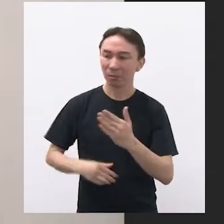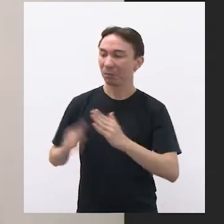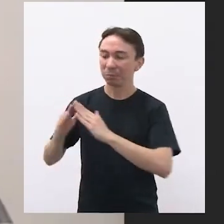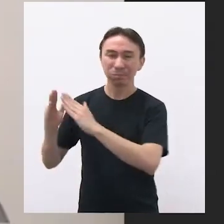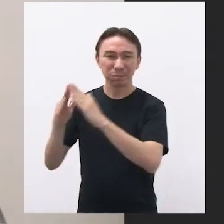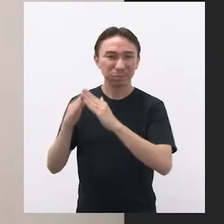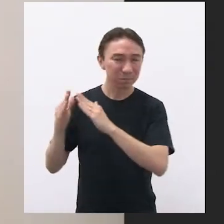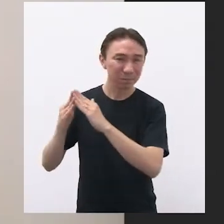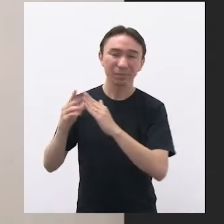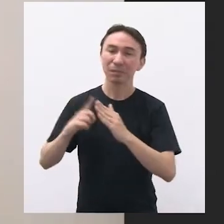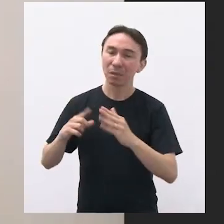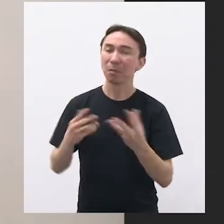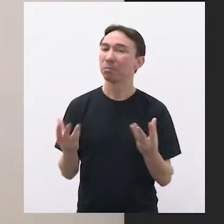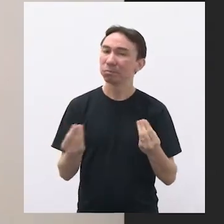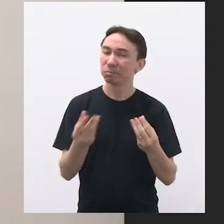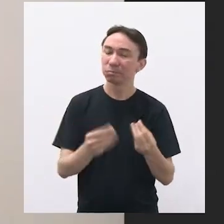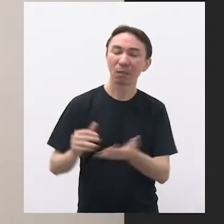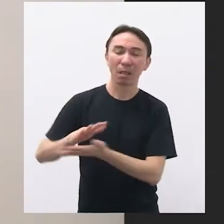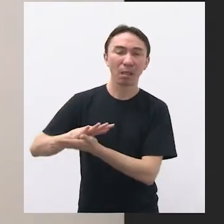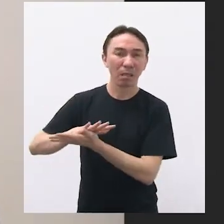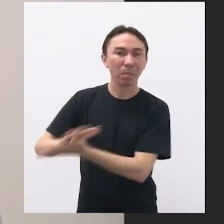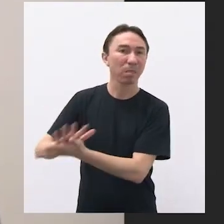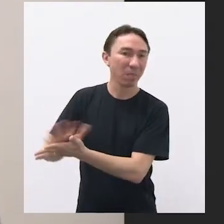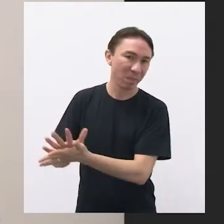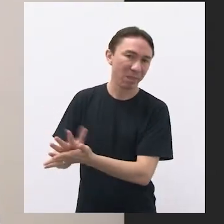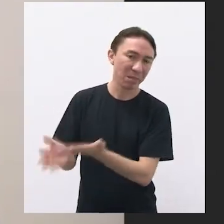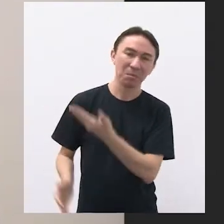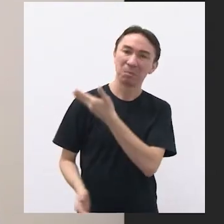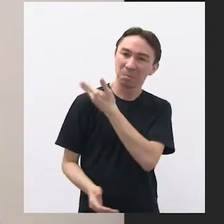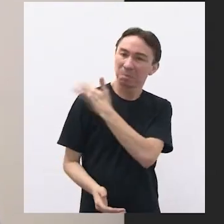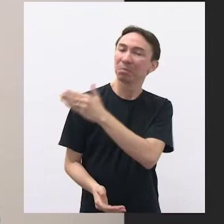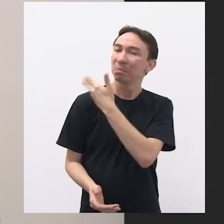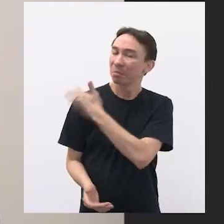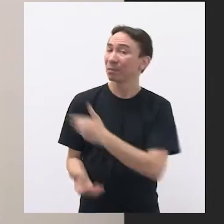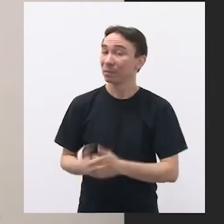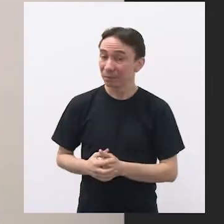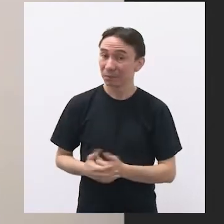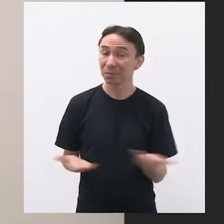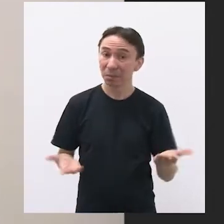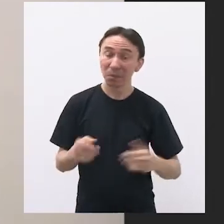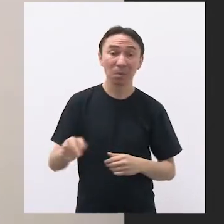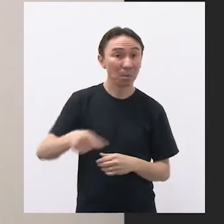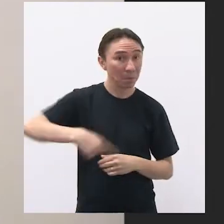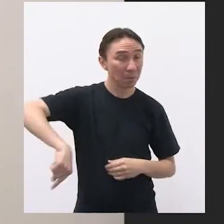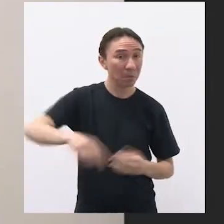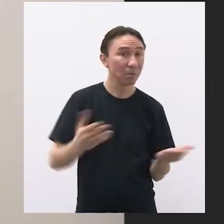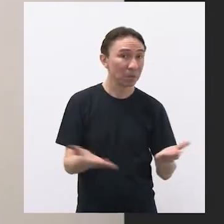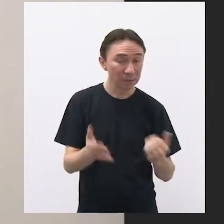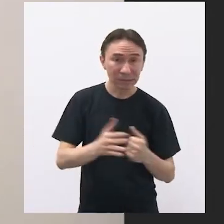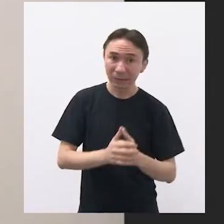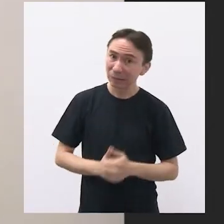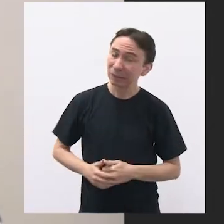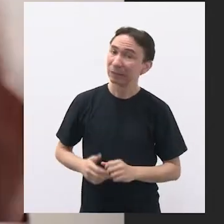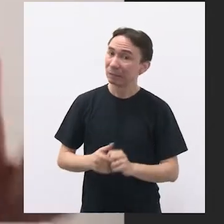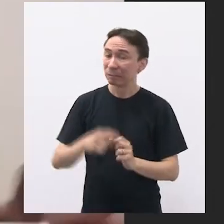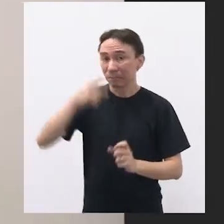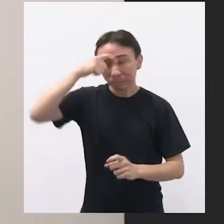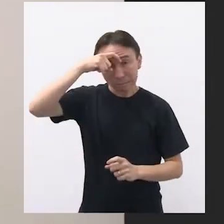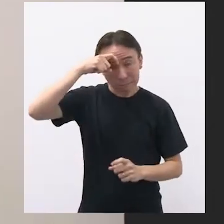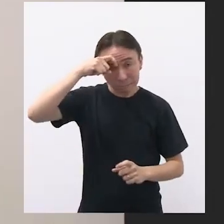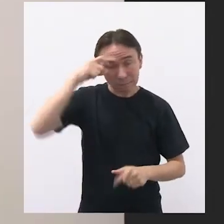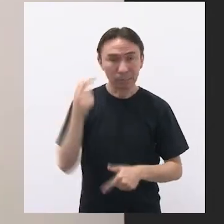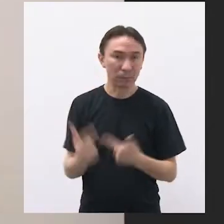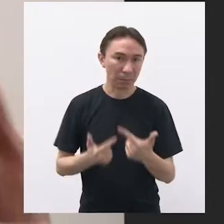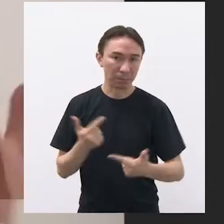preconceito e de muita discriminação. Então, esse é um grande desafio. E aí, então, né? Que identidades são